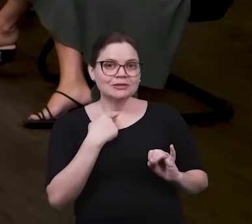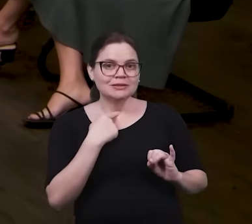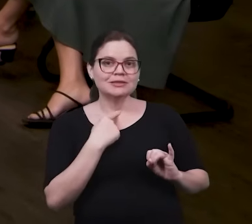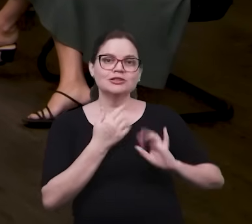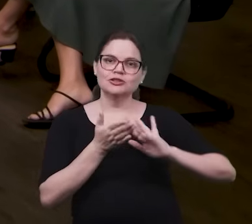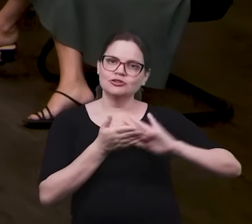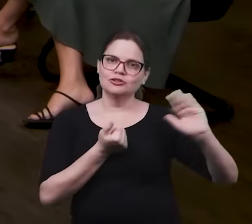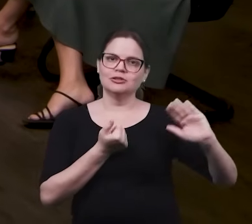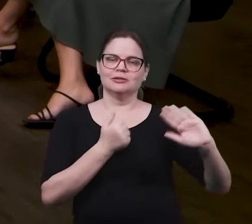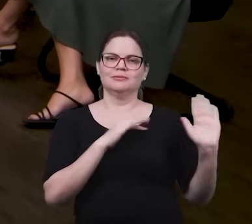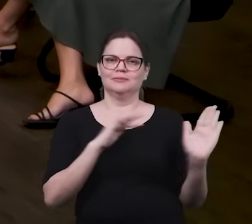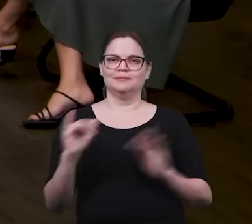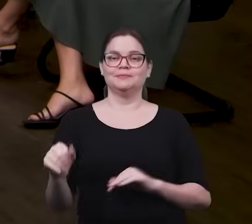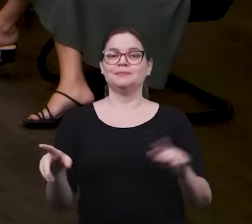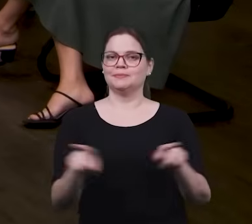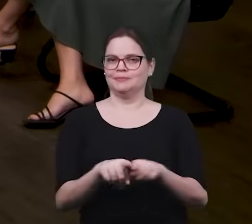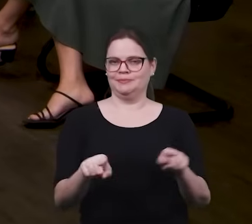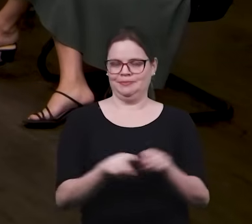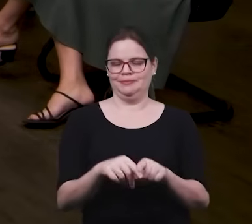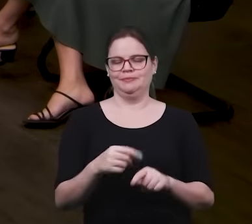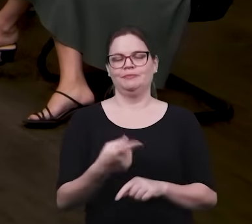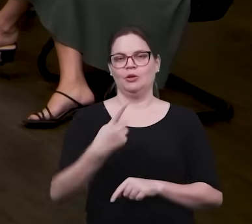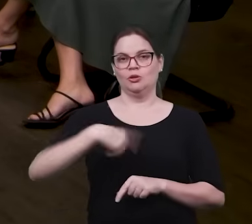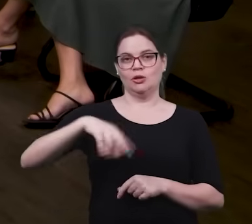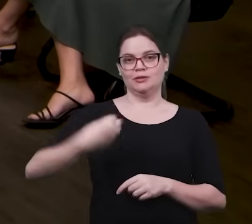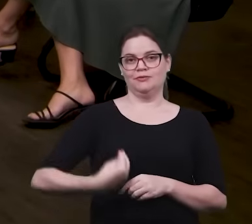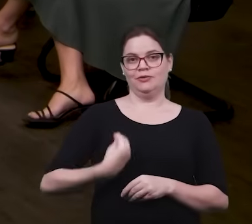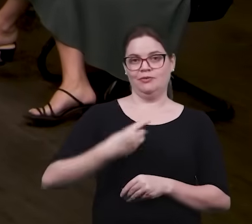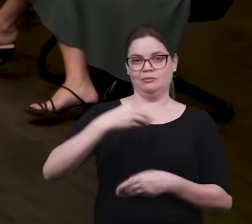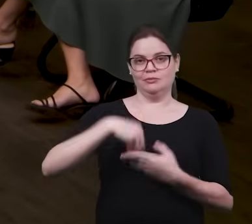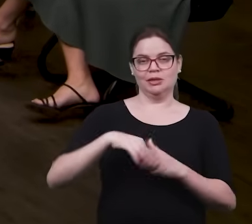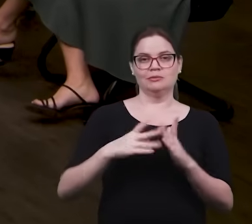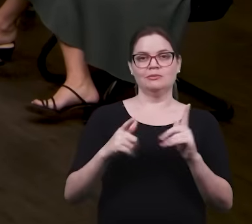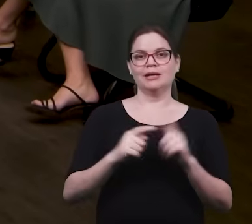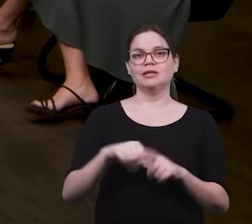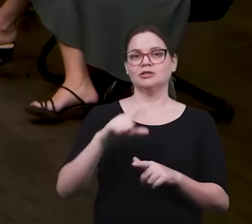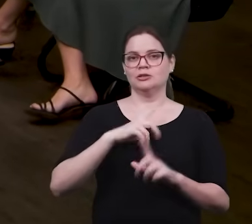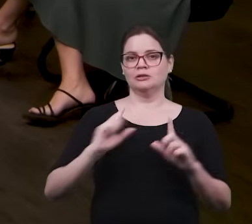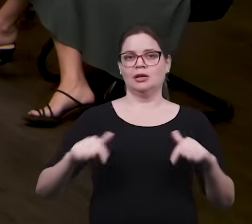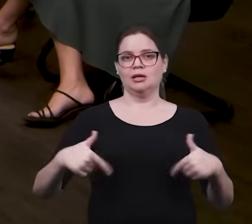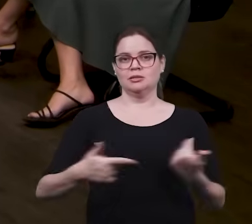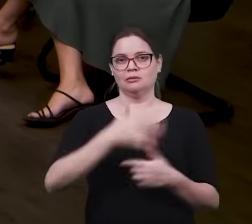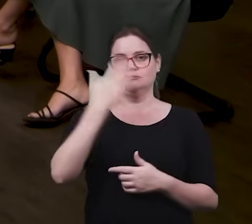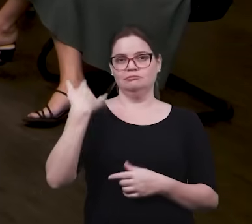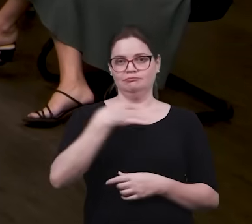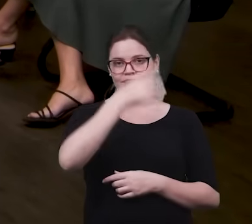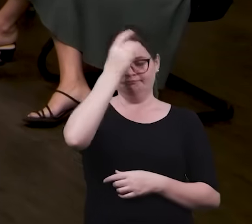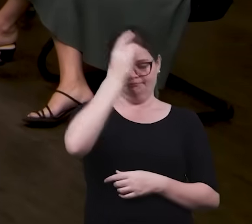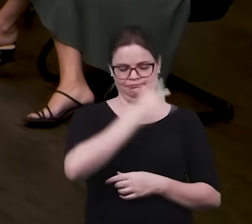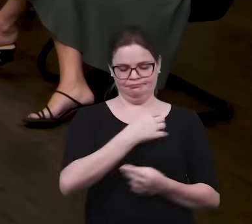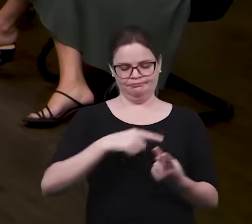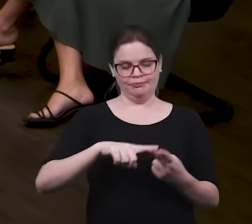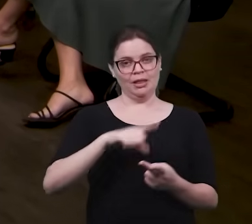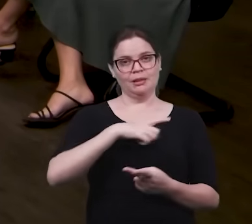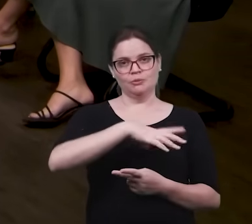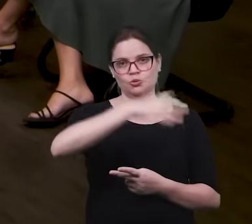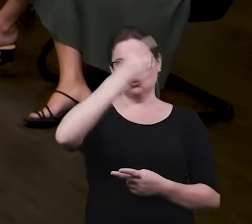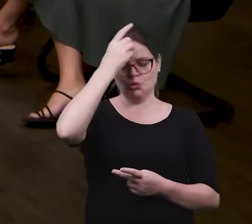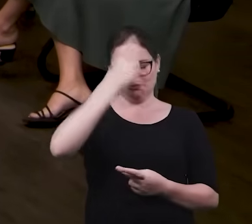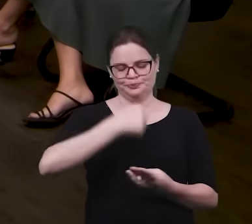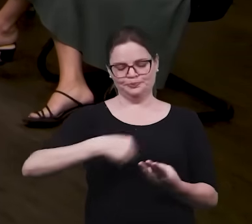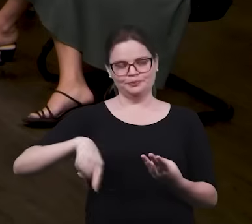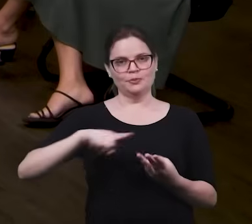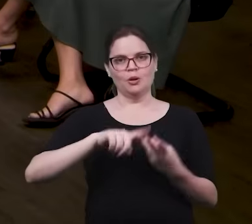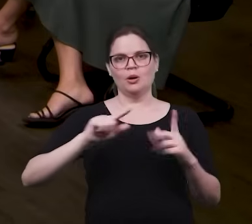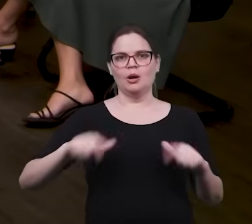importante: nós estamos numa obra que o Senhor batiza com o Espírito Santo, nós estamos numa obra que o Senhor concede dons espirituais, nós estamos